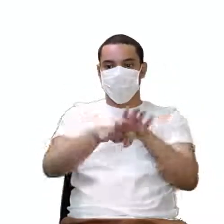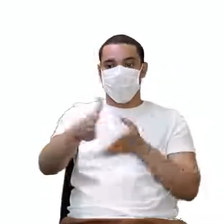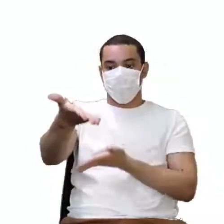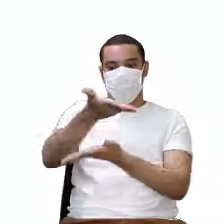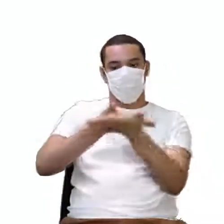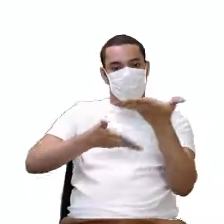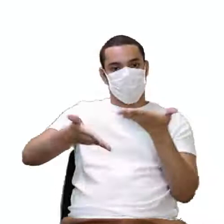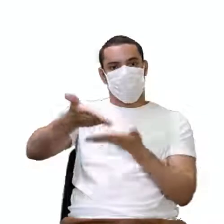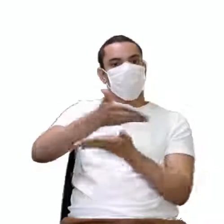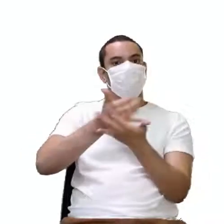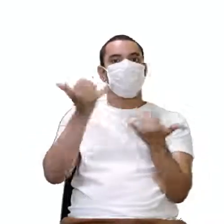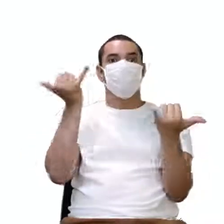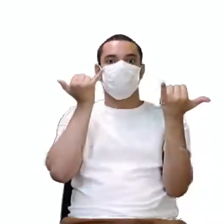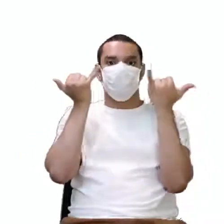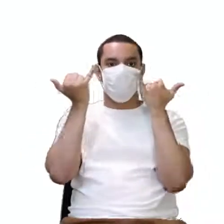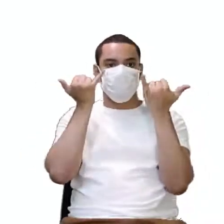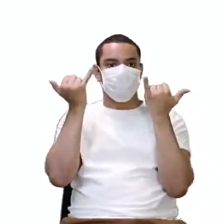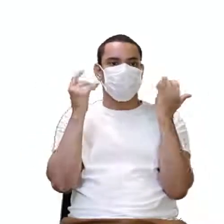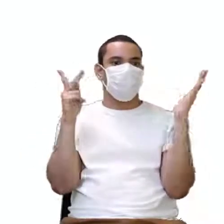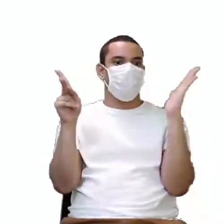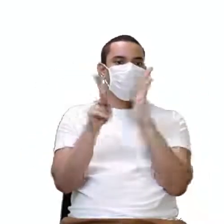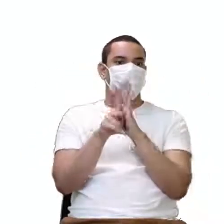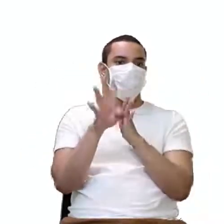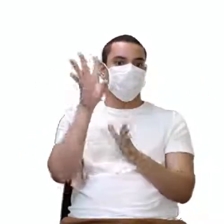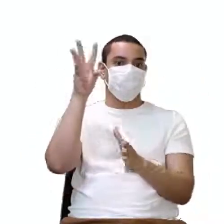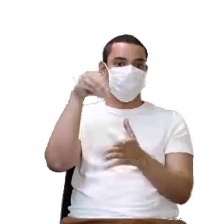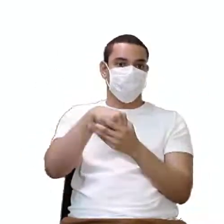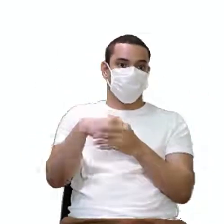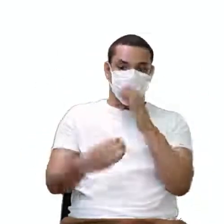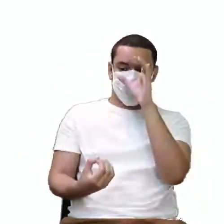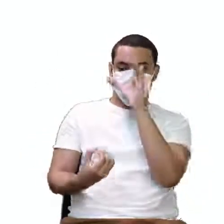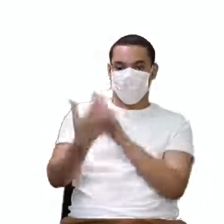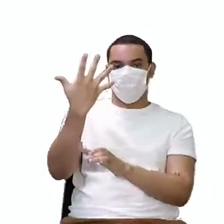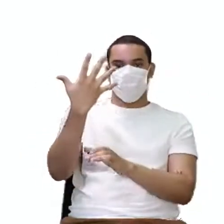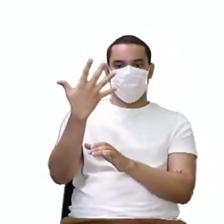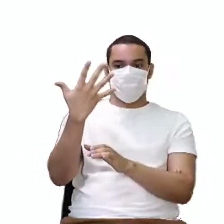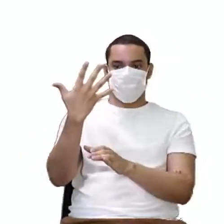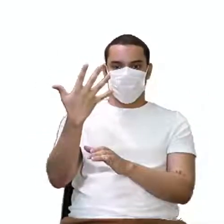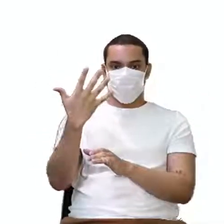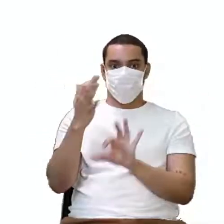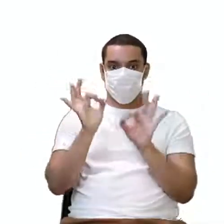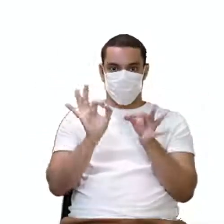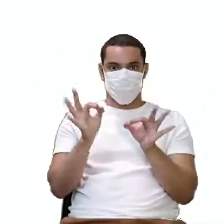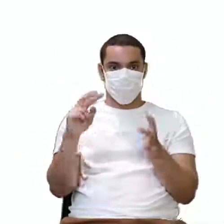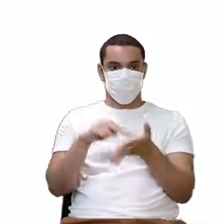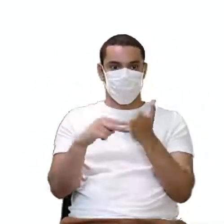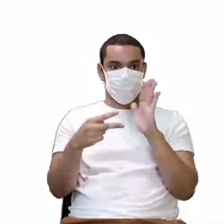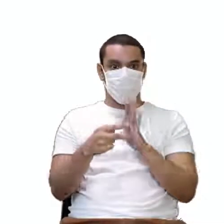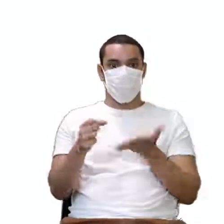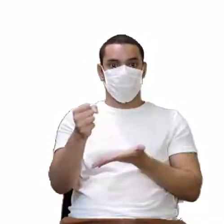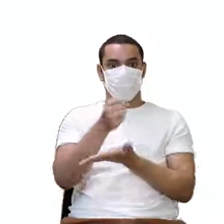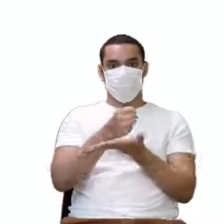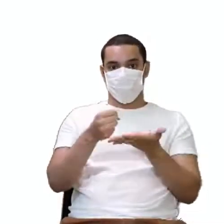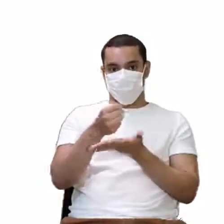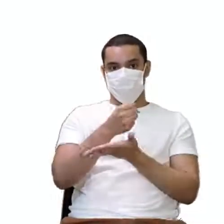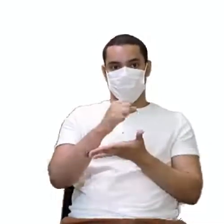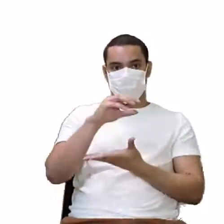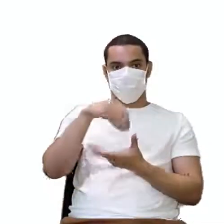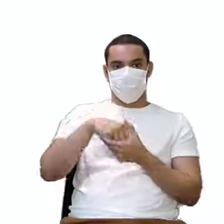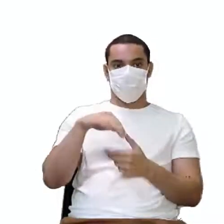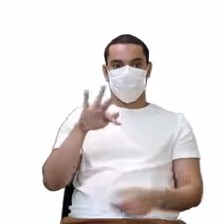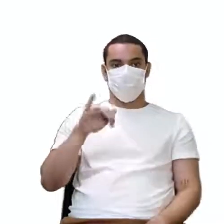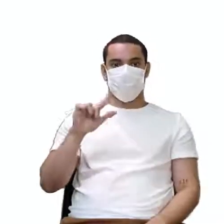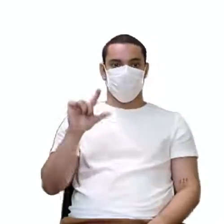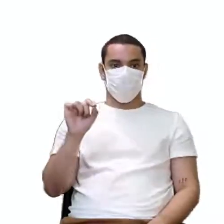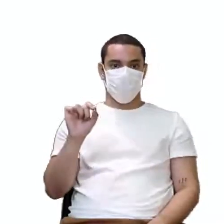de informações que vão surgindo dentro desses cladogramas, que é embasamento filogenético. Tá